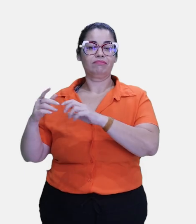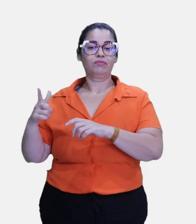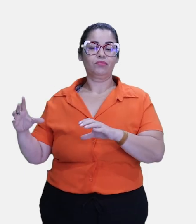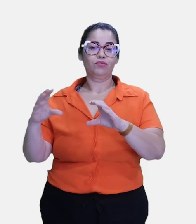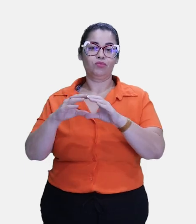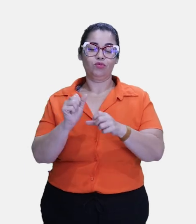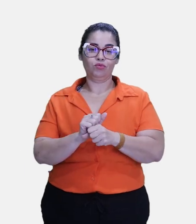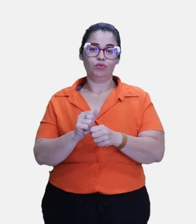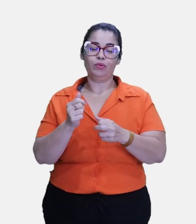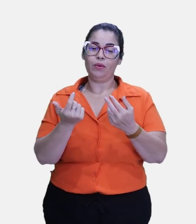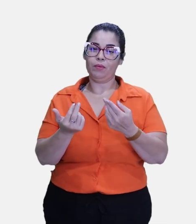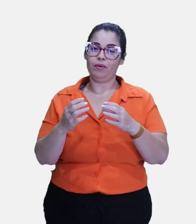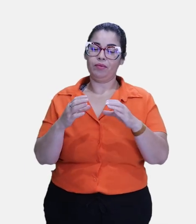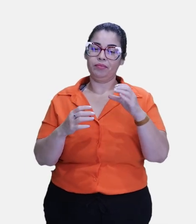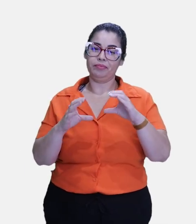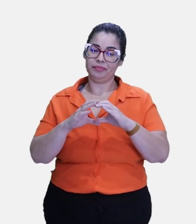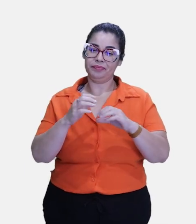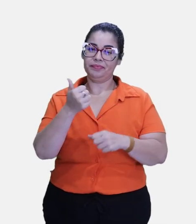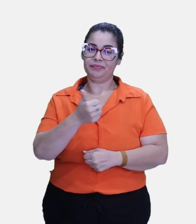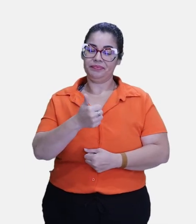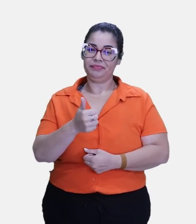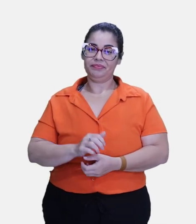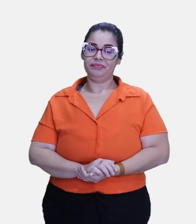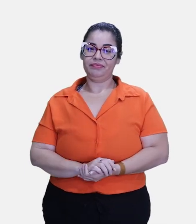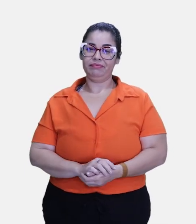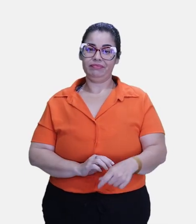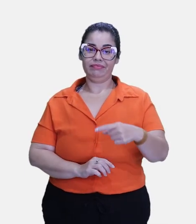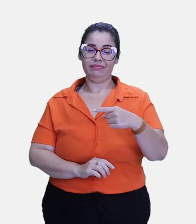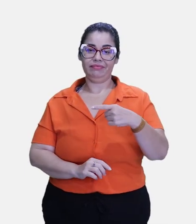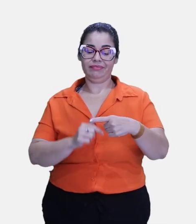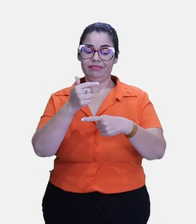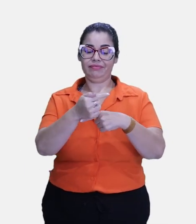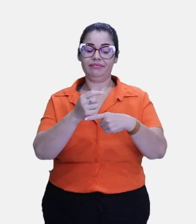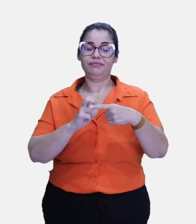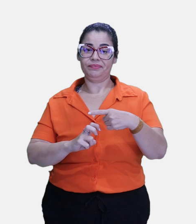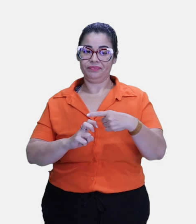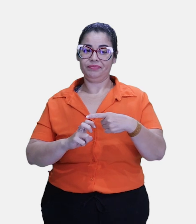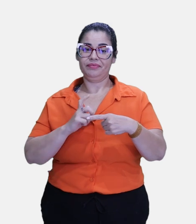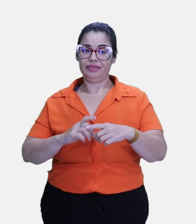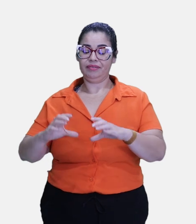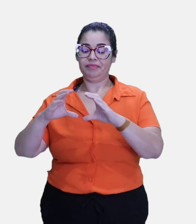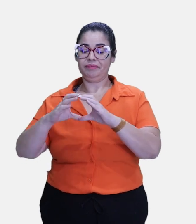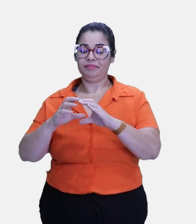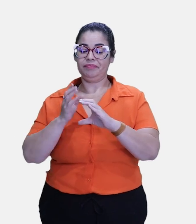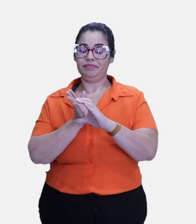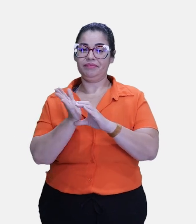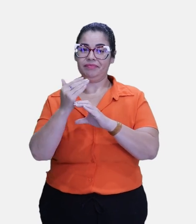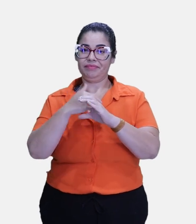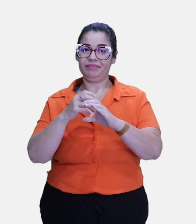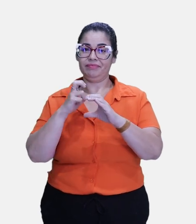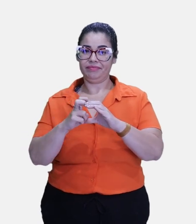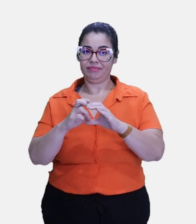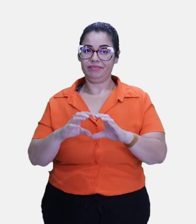outro objeto, que é igual ao primeiro. Já em 7 quintos, temos um círculo dividido em 5